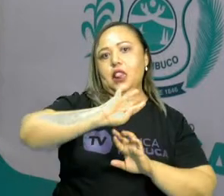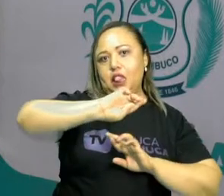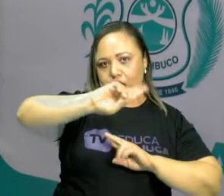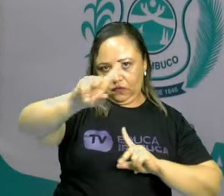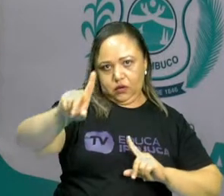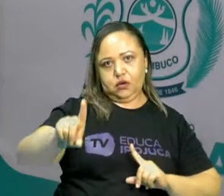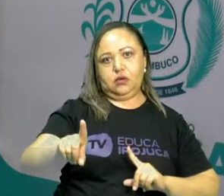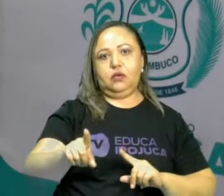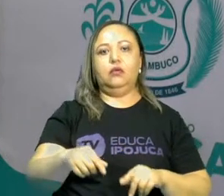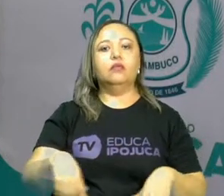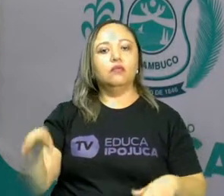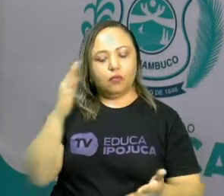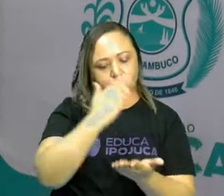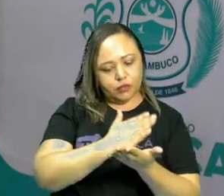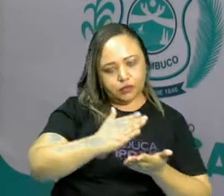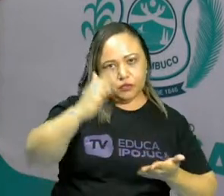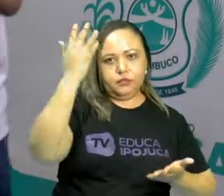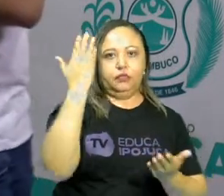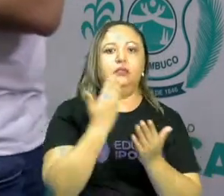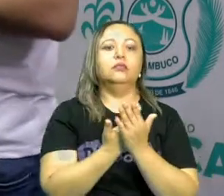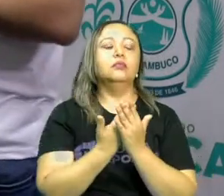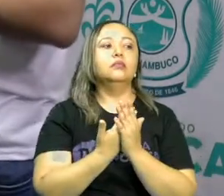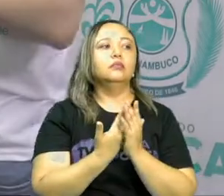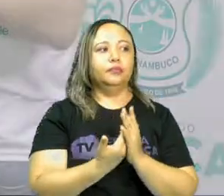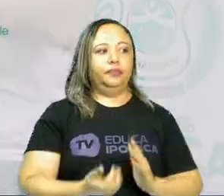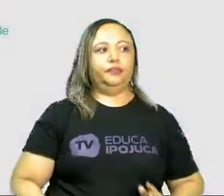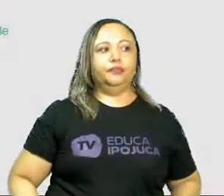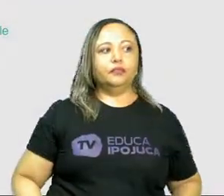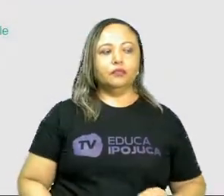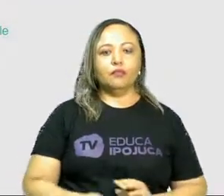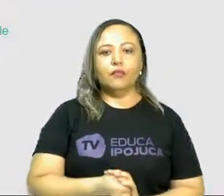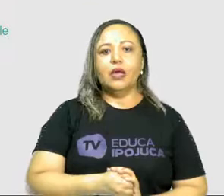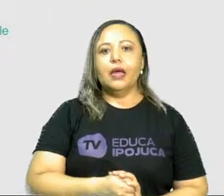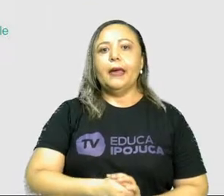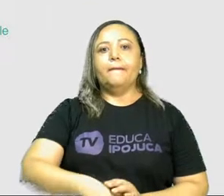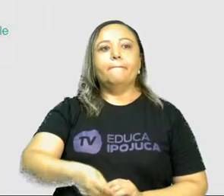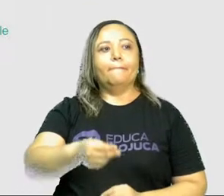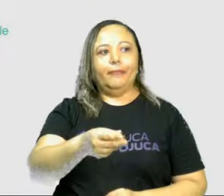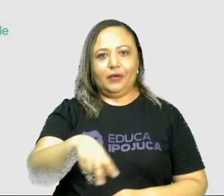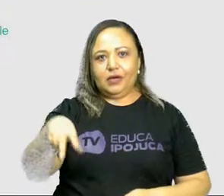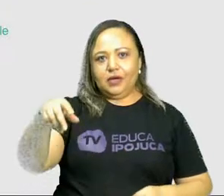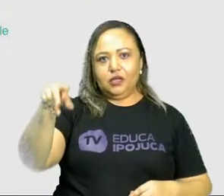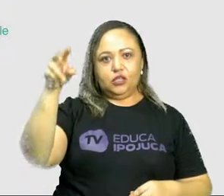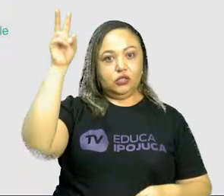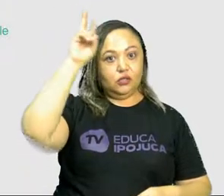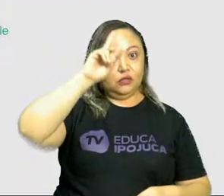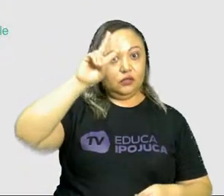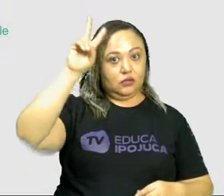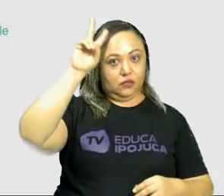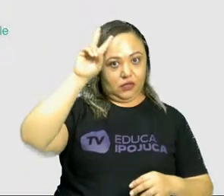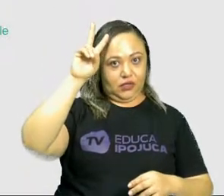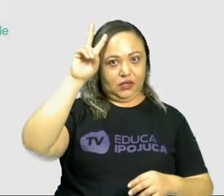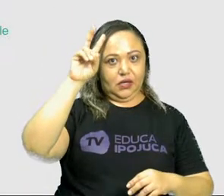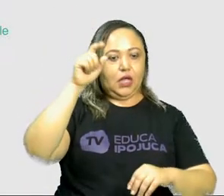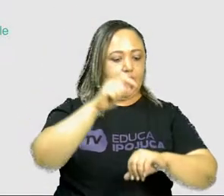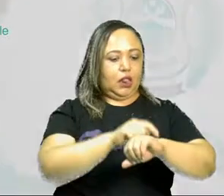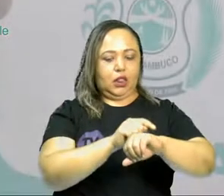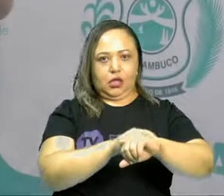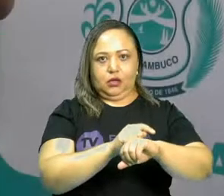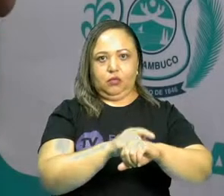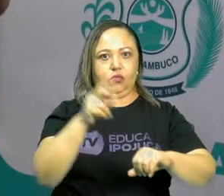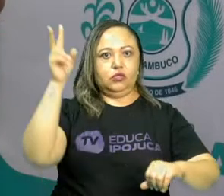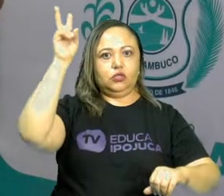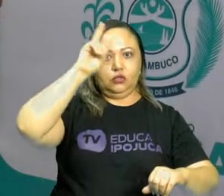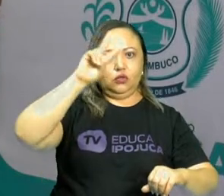bons para aula vamos lá então vamos lá eu estou como é como é que é o